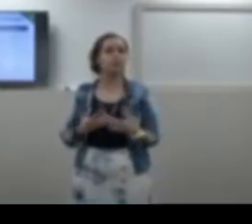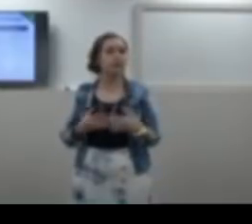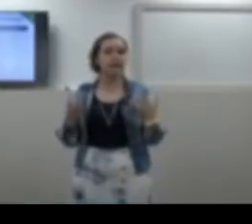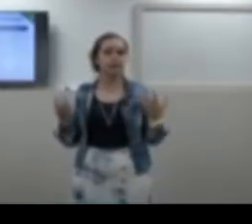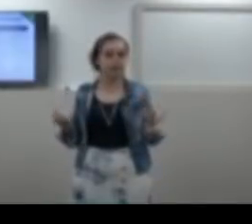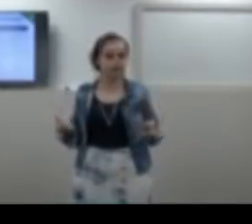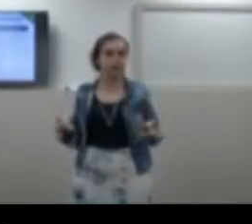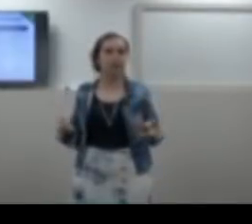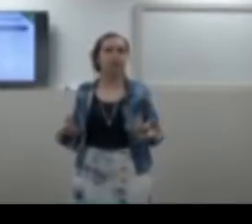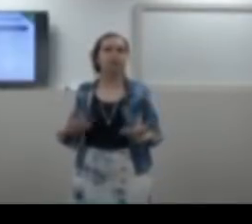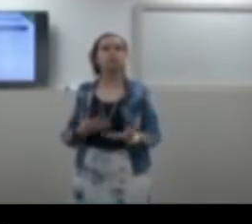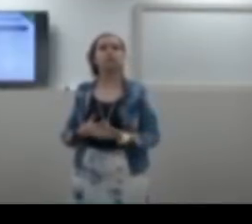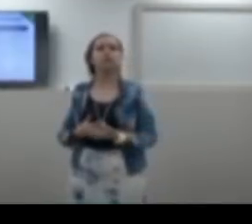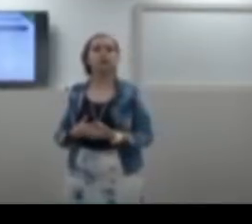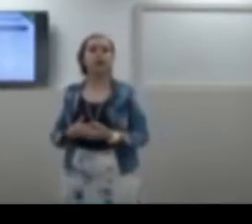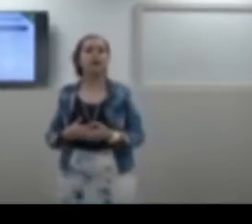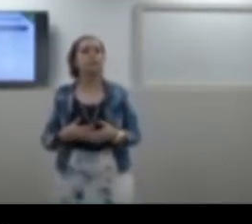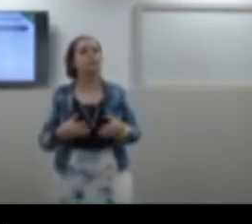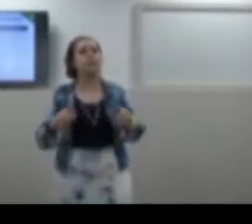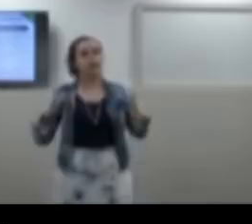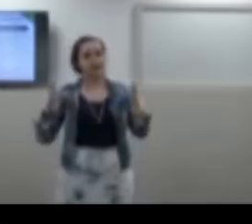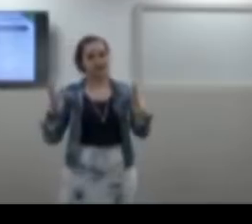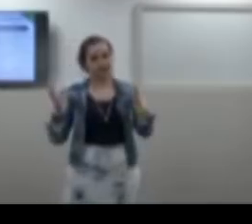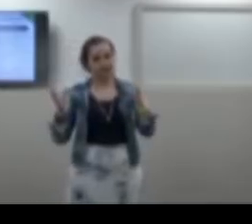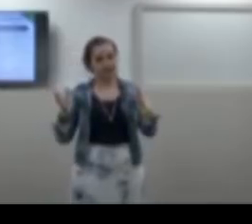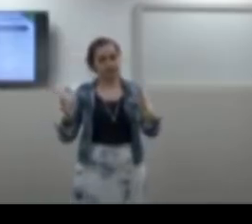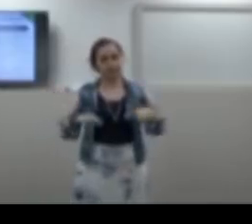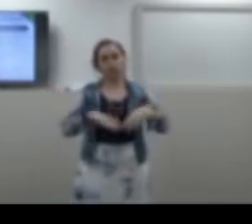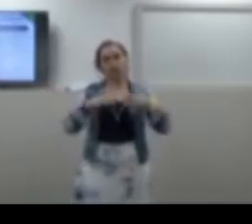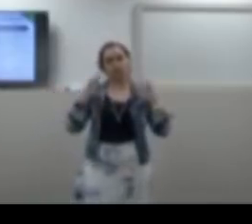vegetação corre um sério risco, né? Não só a araucária, mas